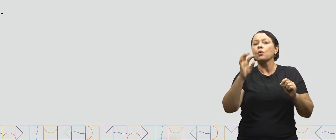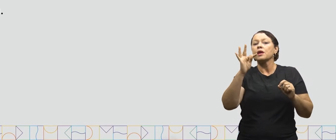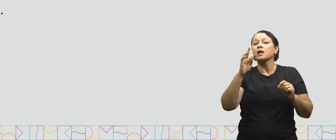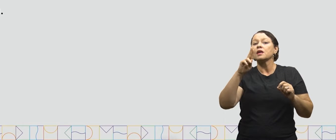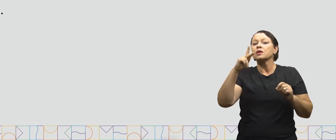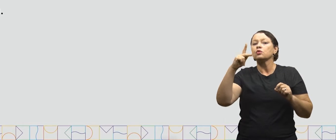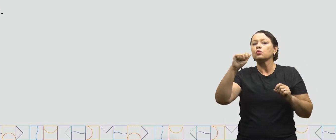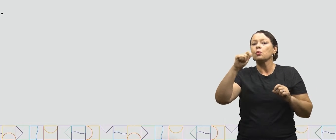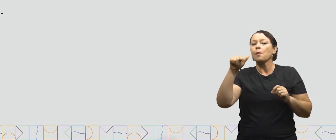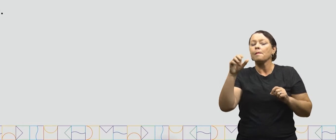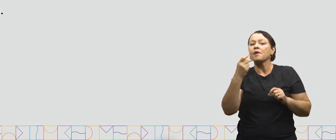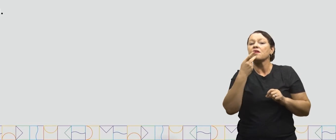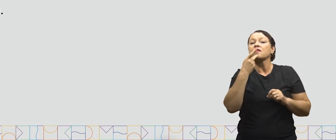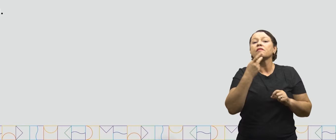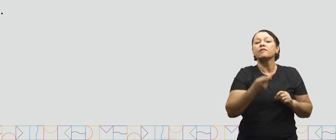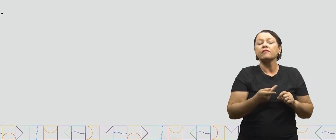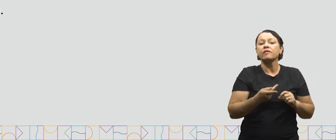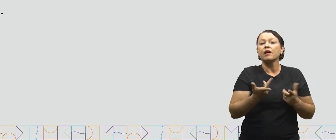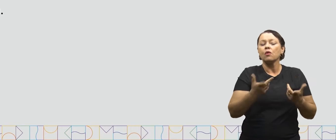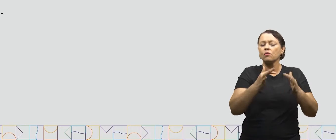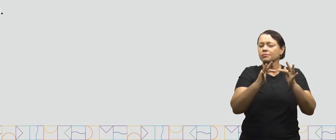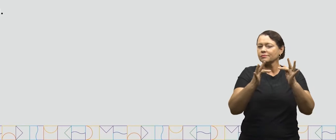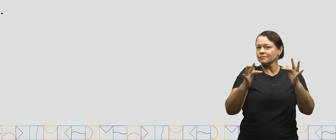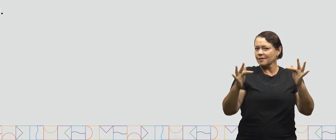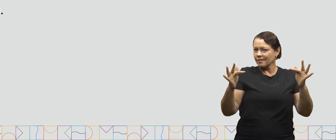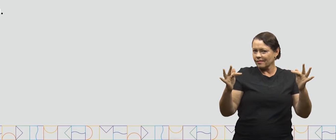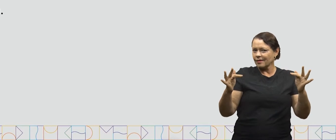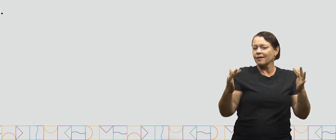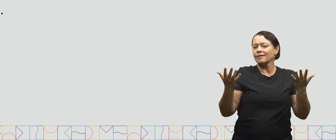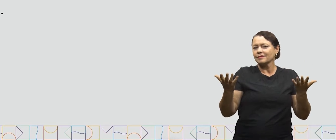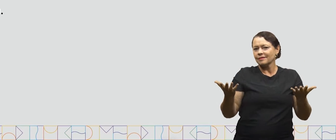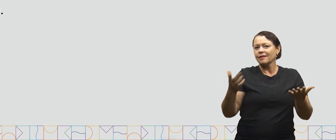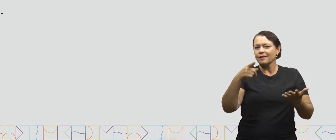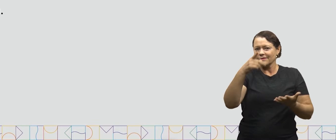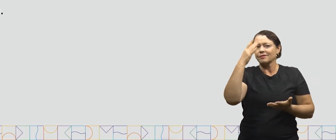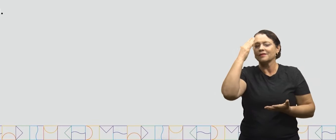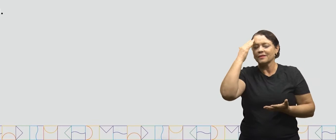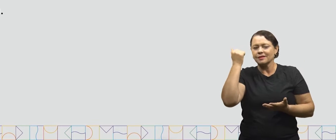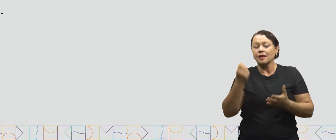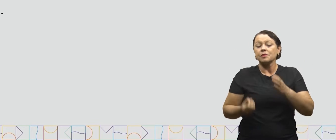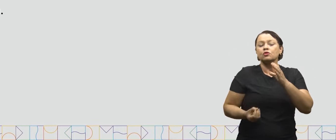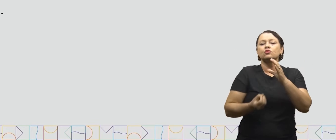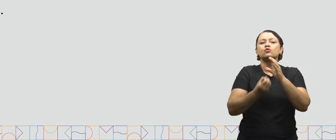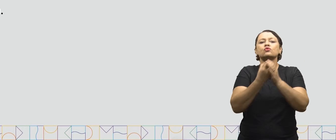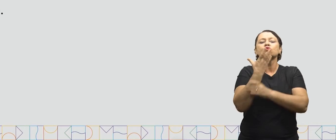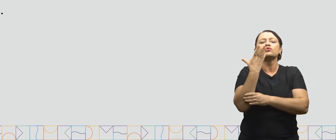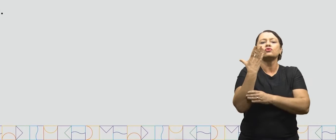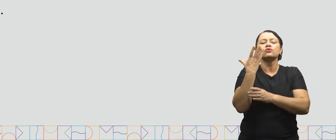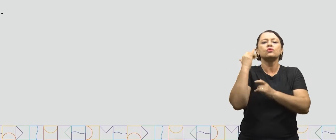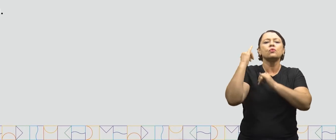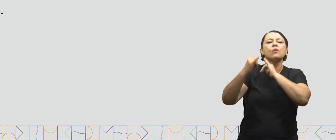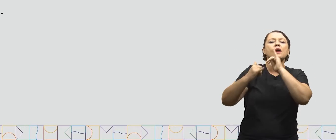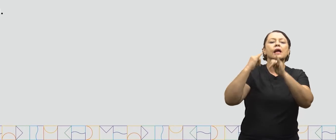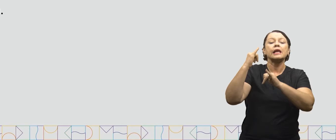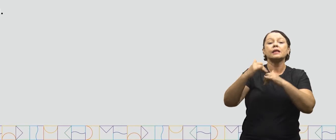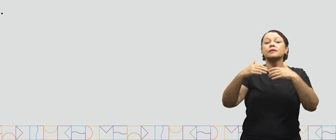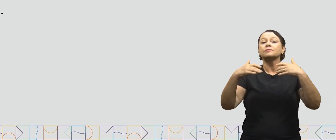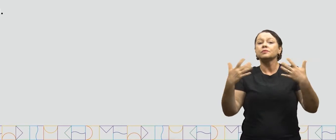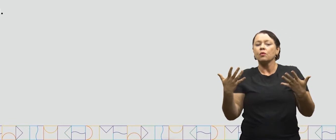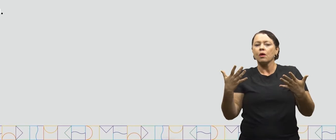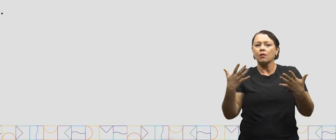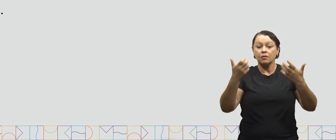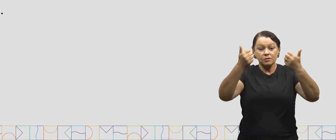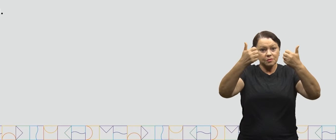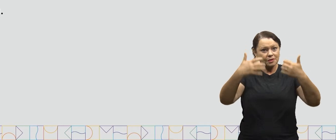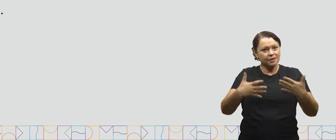disse ao Sateré Maué uma frasezinha aí. Isso daria origem ao quê? Nós falamos sobre